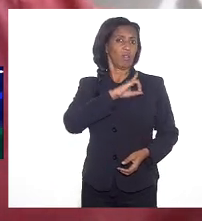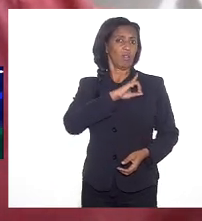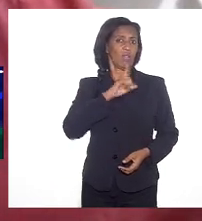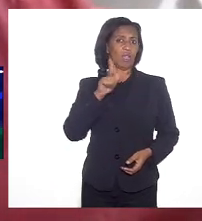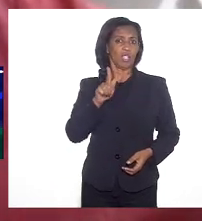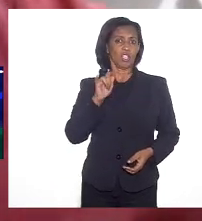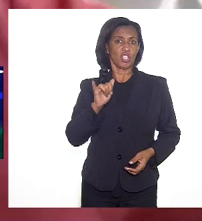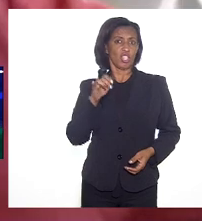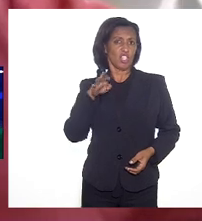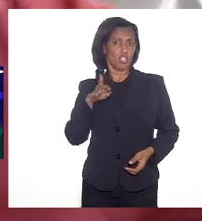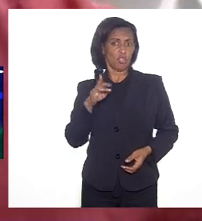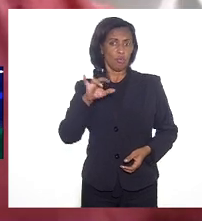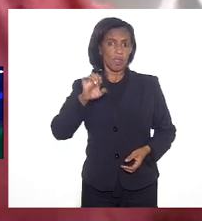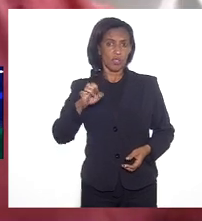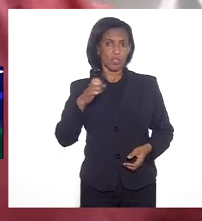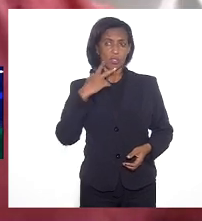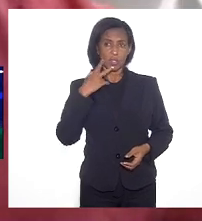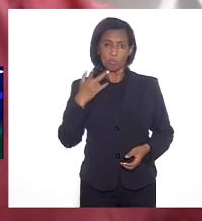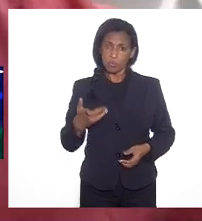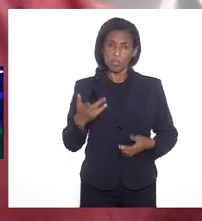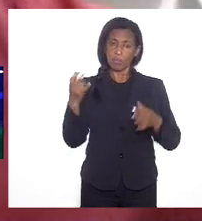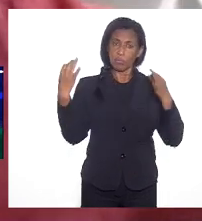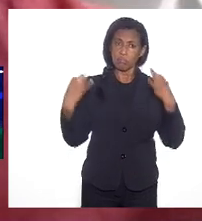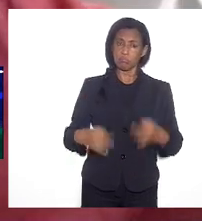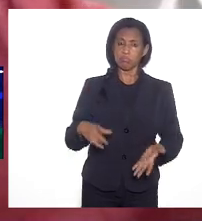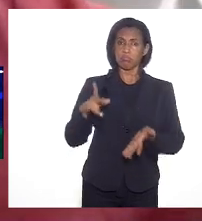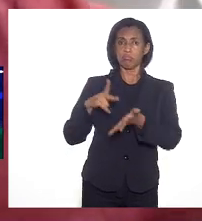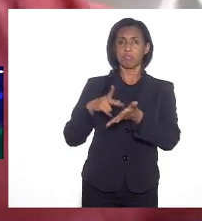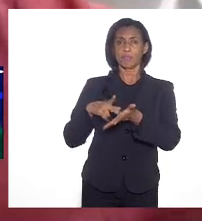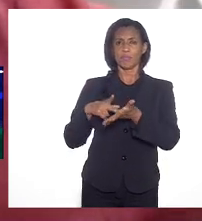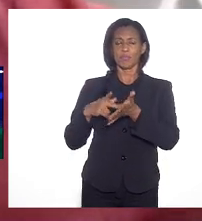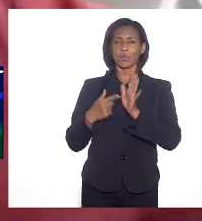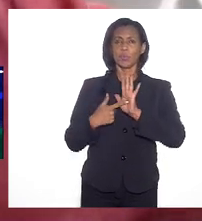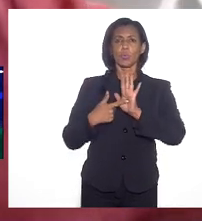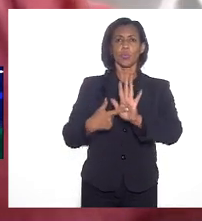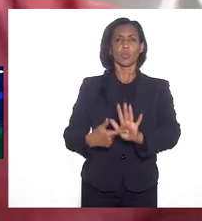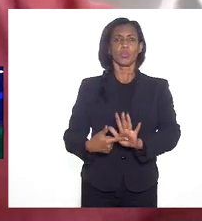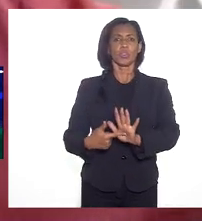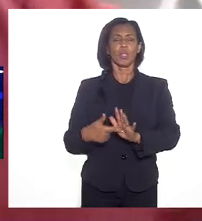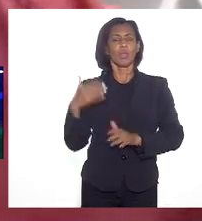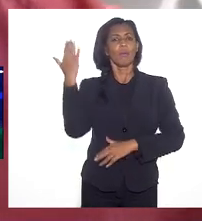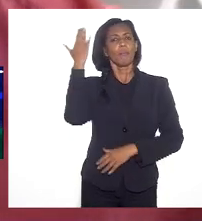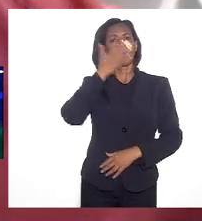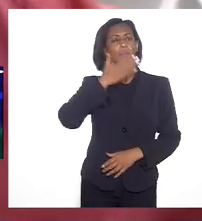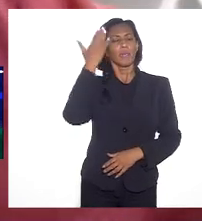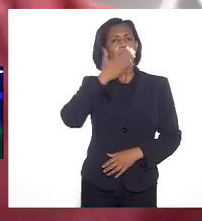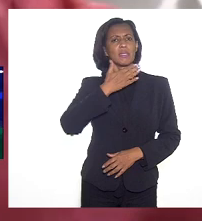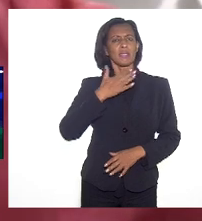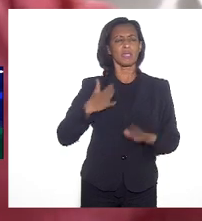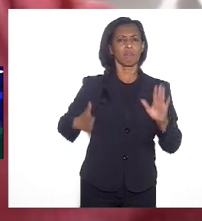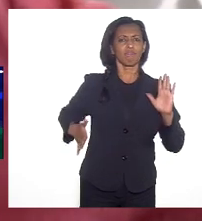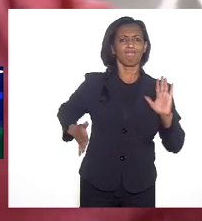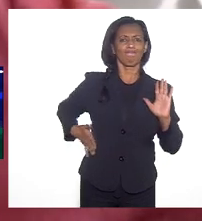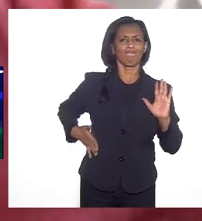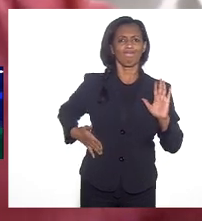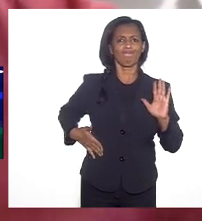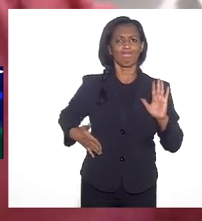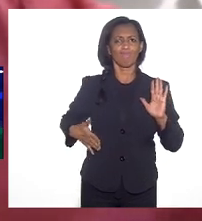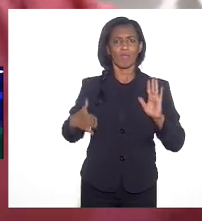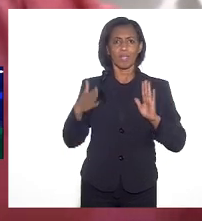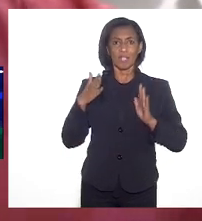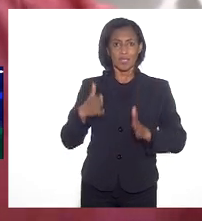doutor Gilbert que nos falou exatamente para nos mostrar a presença do tráfico de drogas